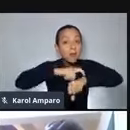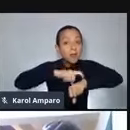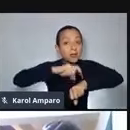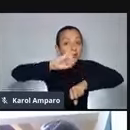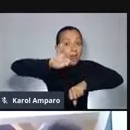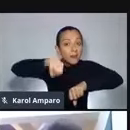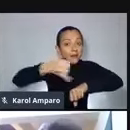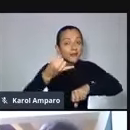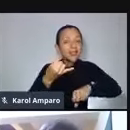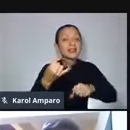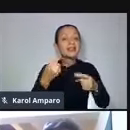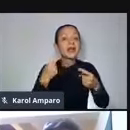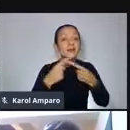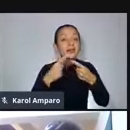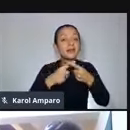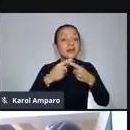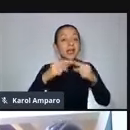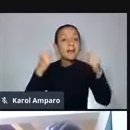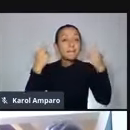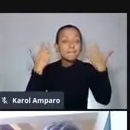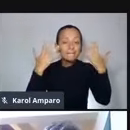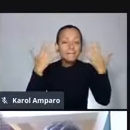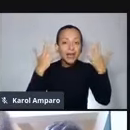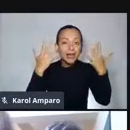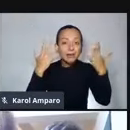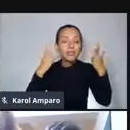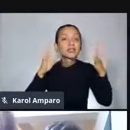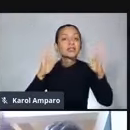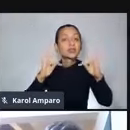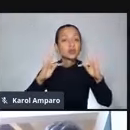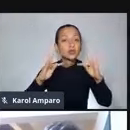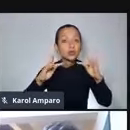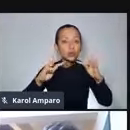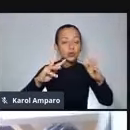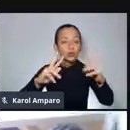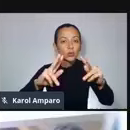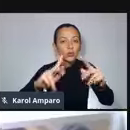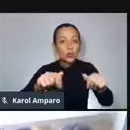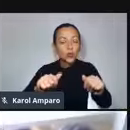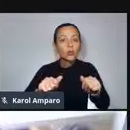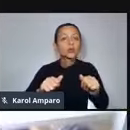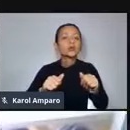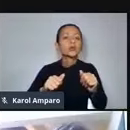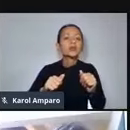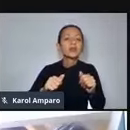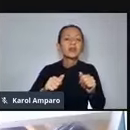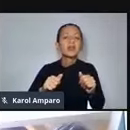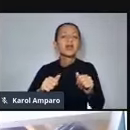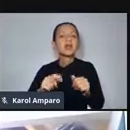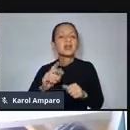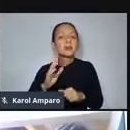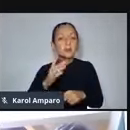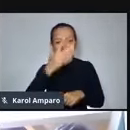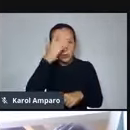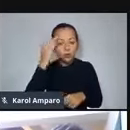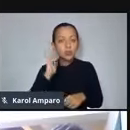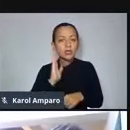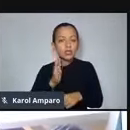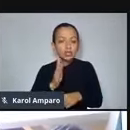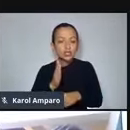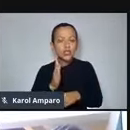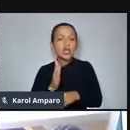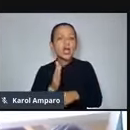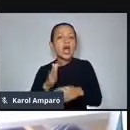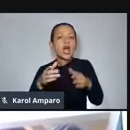dar os parabéns a todos que oraram, mandaram energias positivas para o mestre Colomar, que ele já saiu do CTI, tá? Se vocês não sabiam, já está